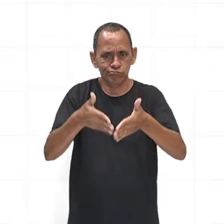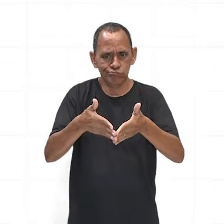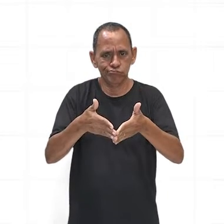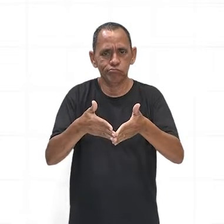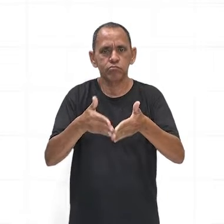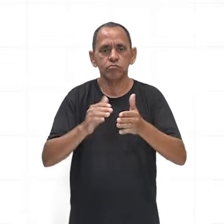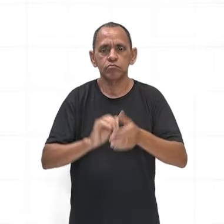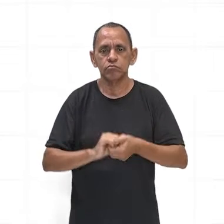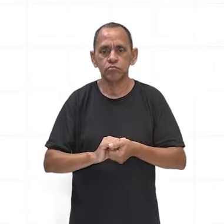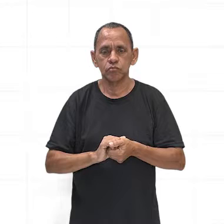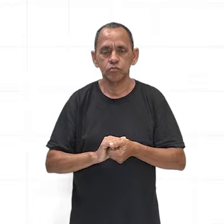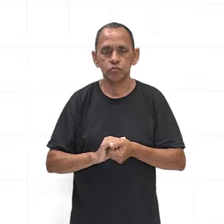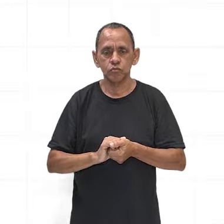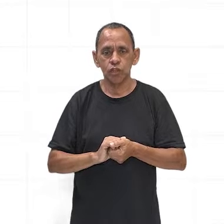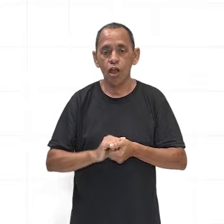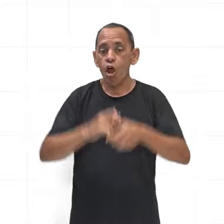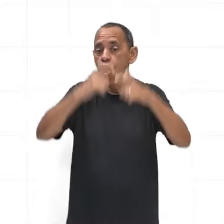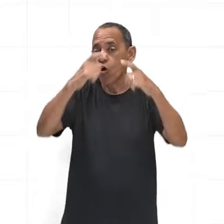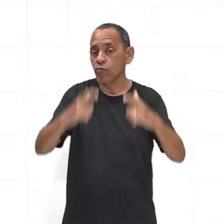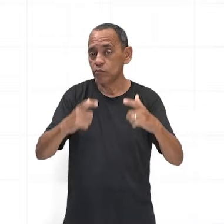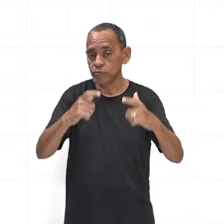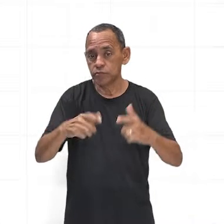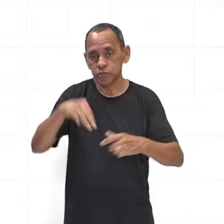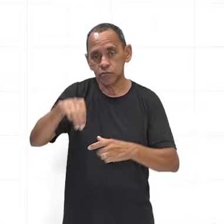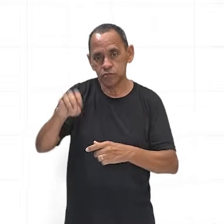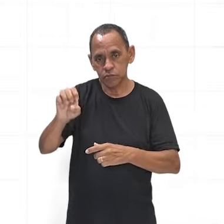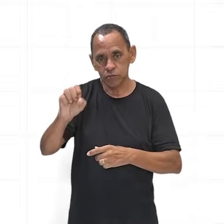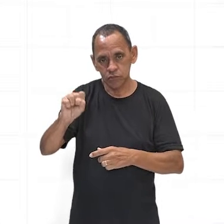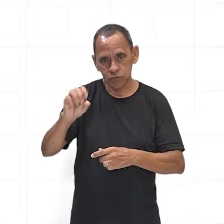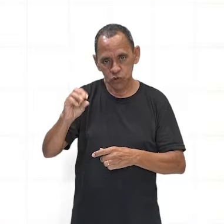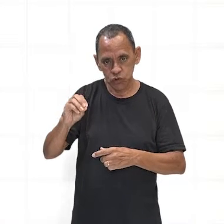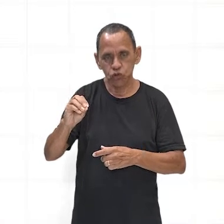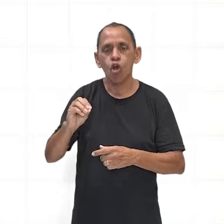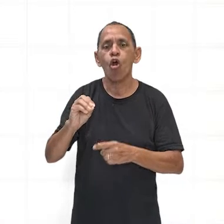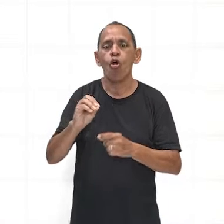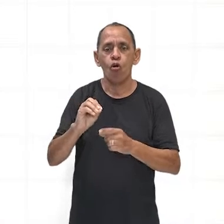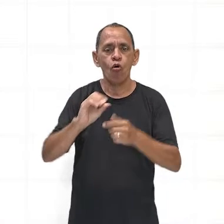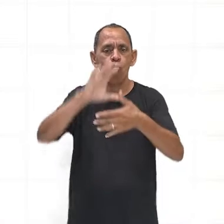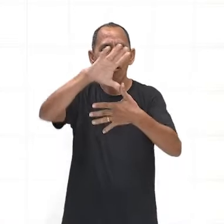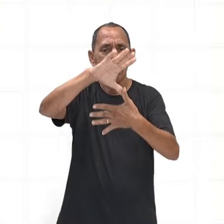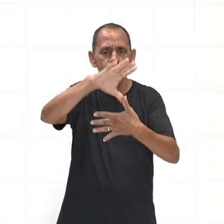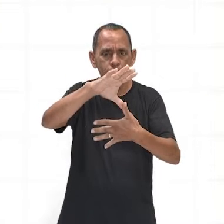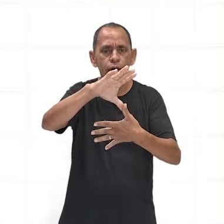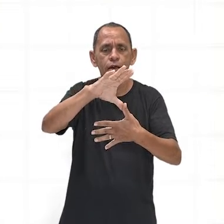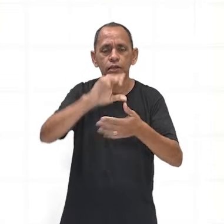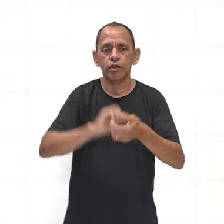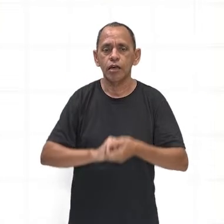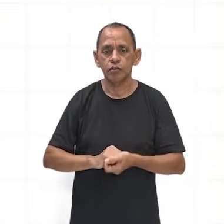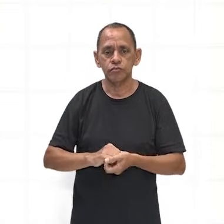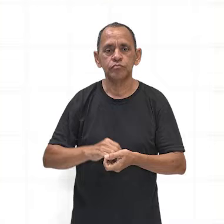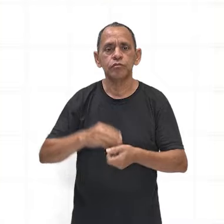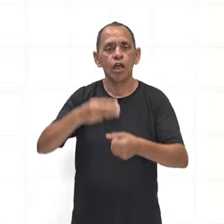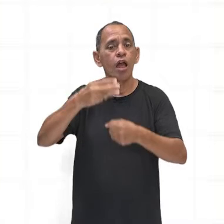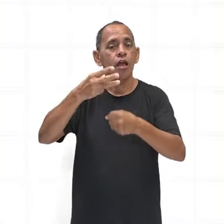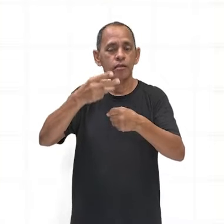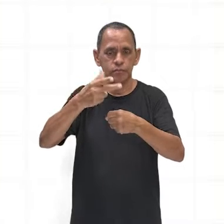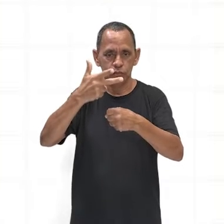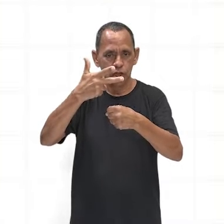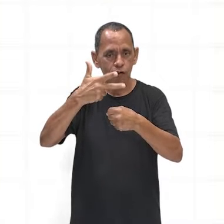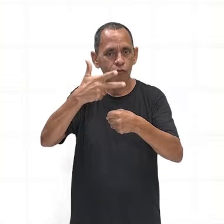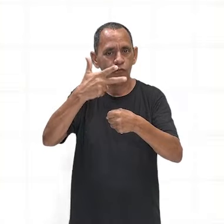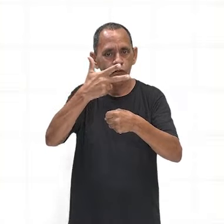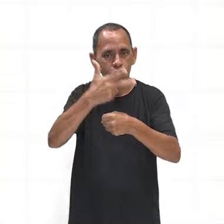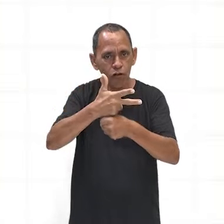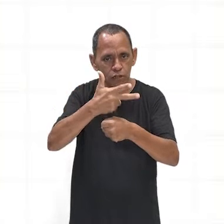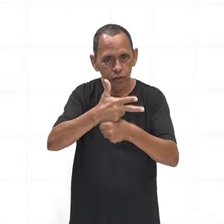na Mesoamérica, tá? Que é aí a região do atual México, Guatemala, Belize e outros países